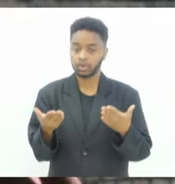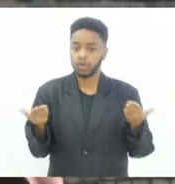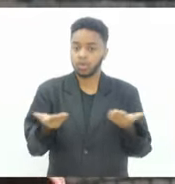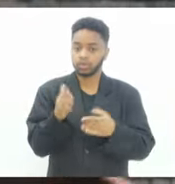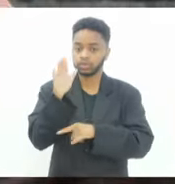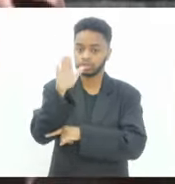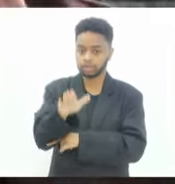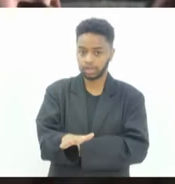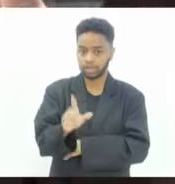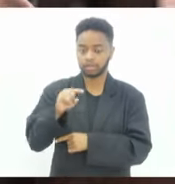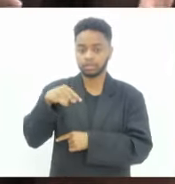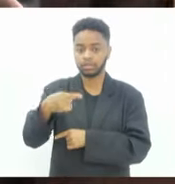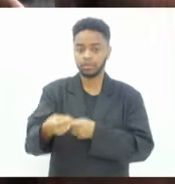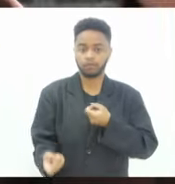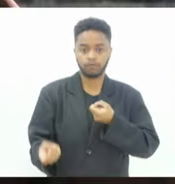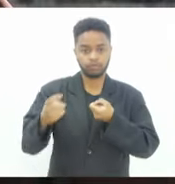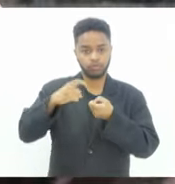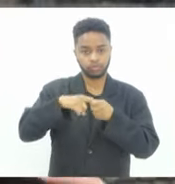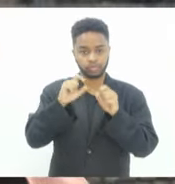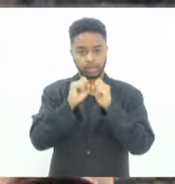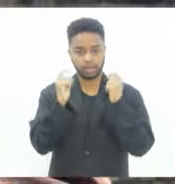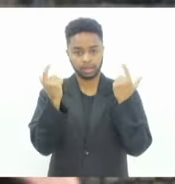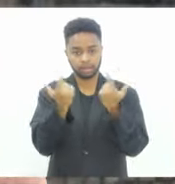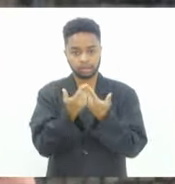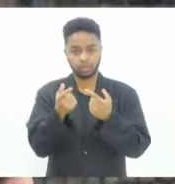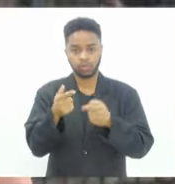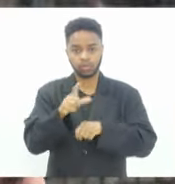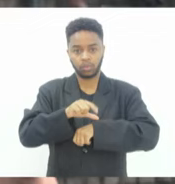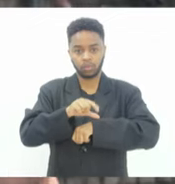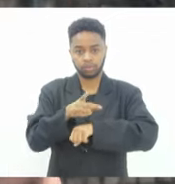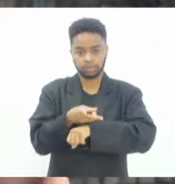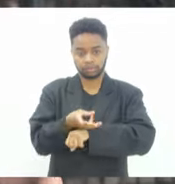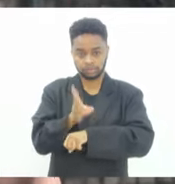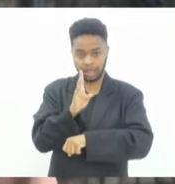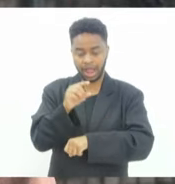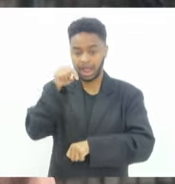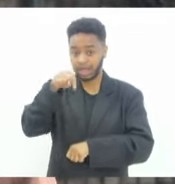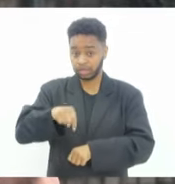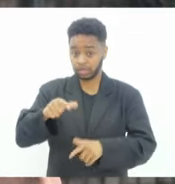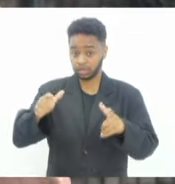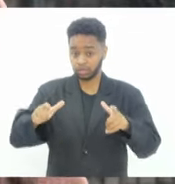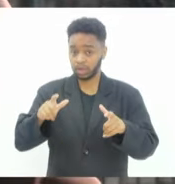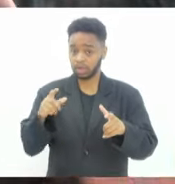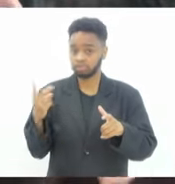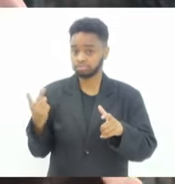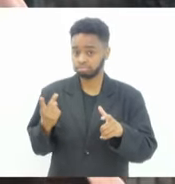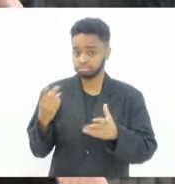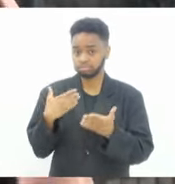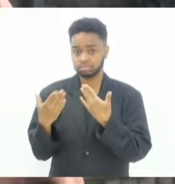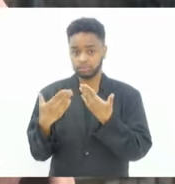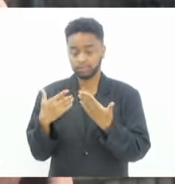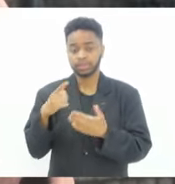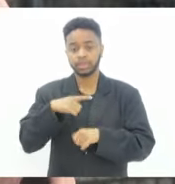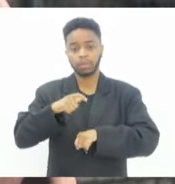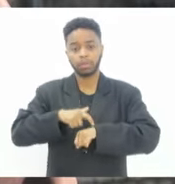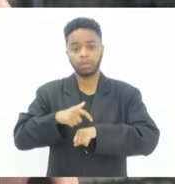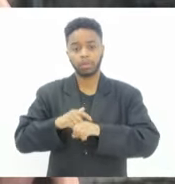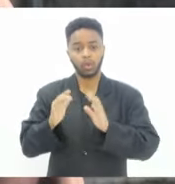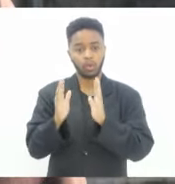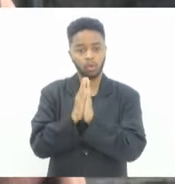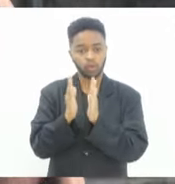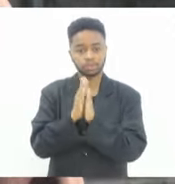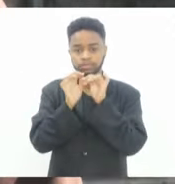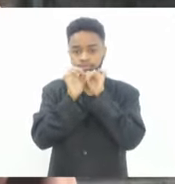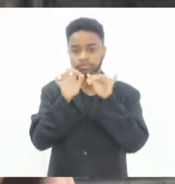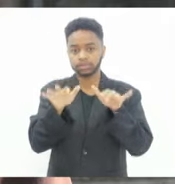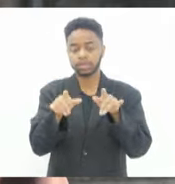tarde, depois que nós retornarmos da Alerj, às 15 horas, neste espaço aqui onde nós estamos conversando, teremos um momento de oração, bênção